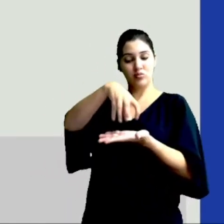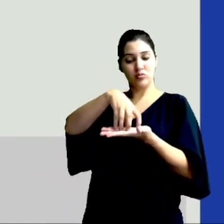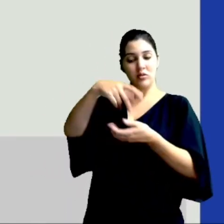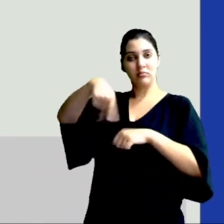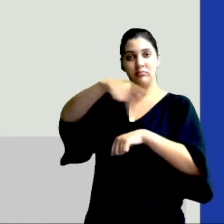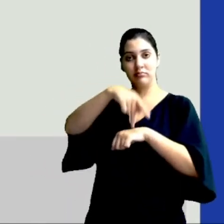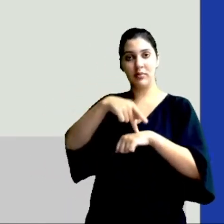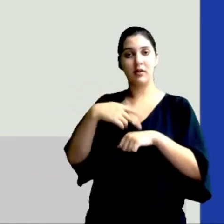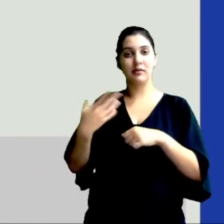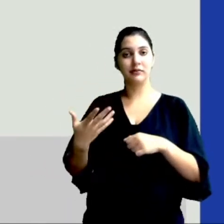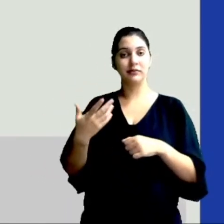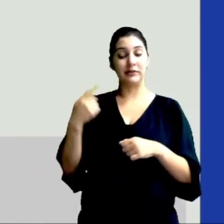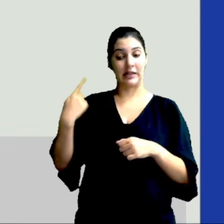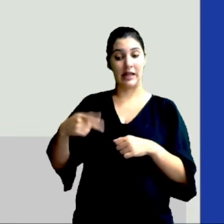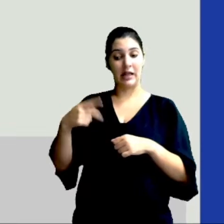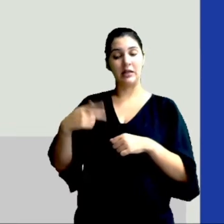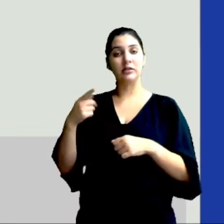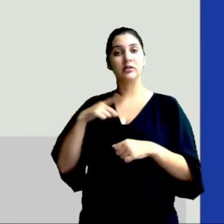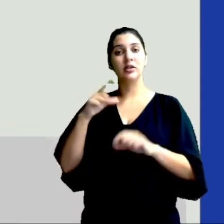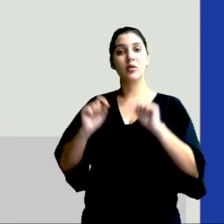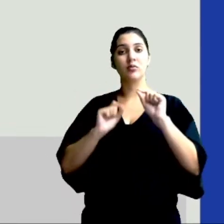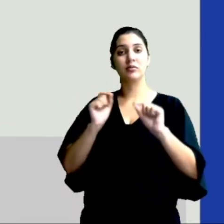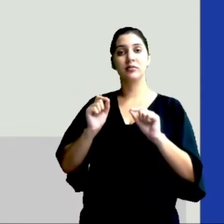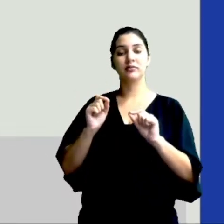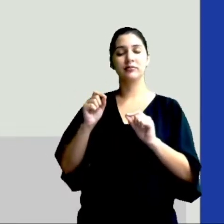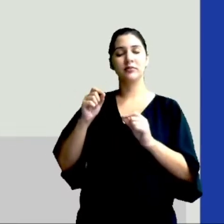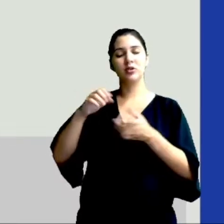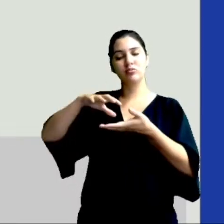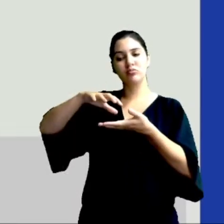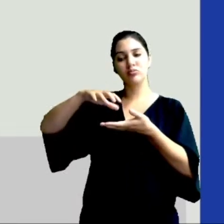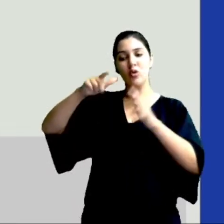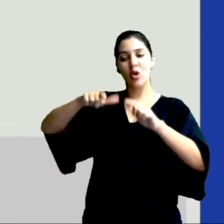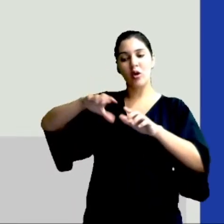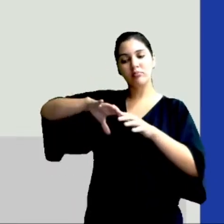Então, aqueles que estavam mais a oriente,